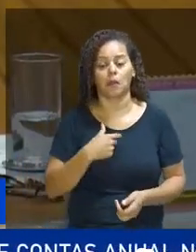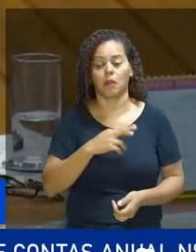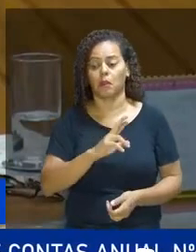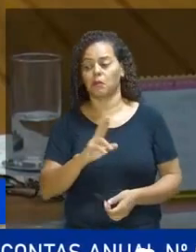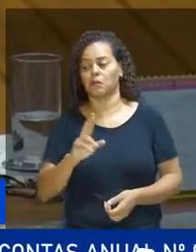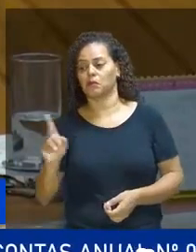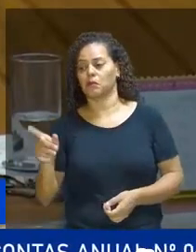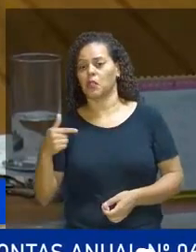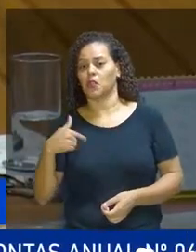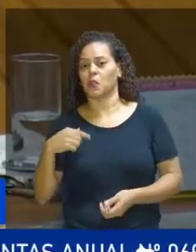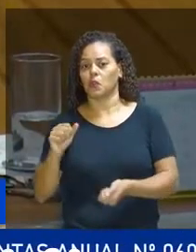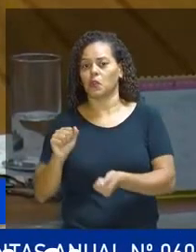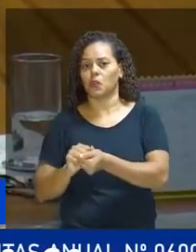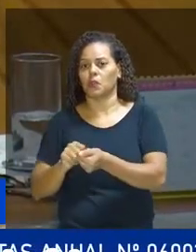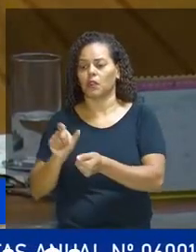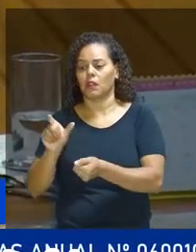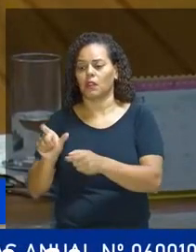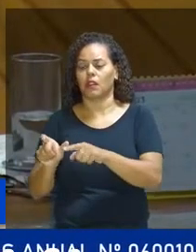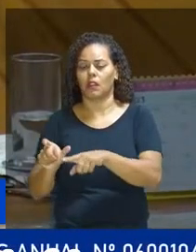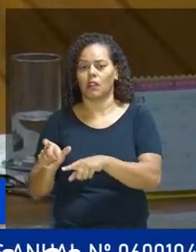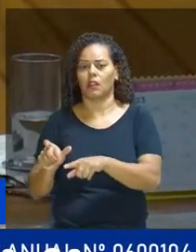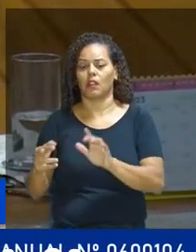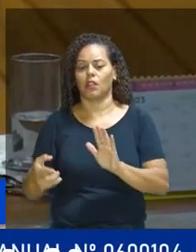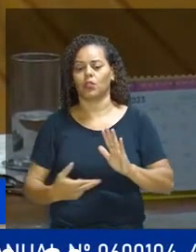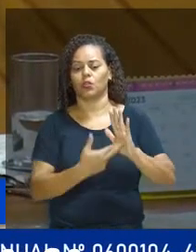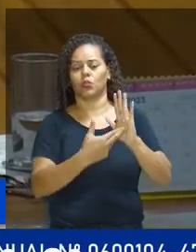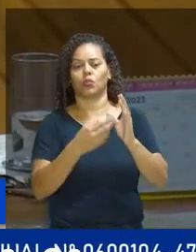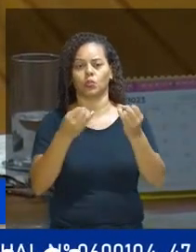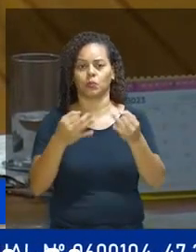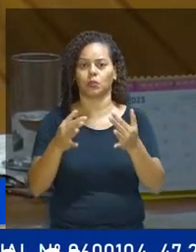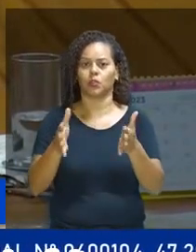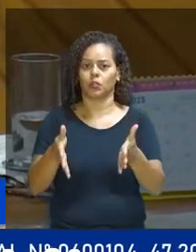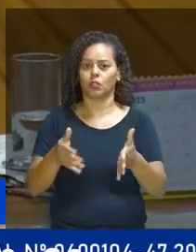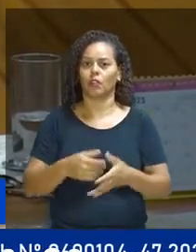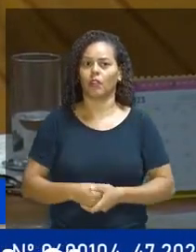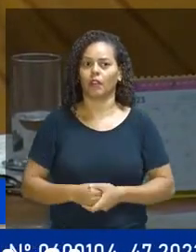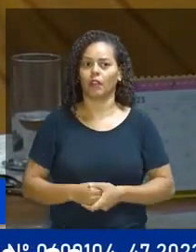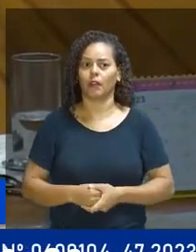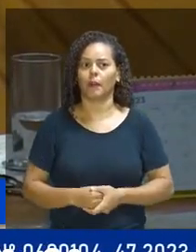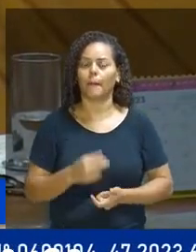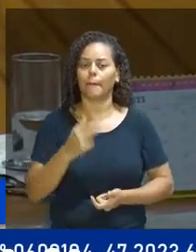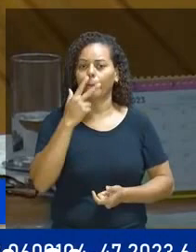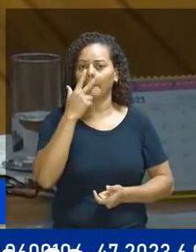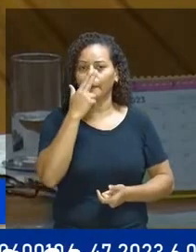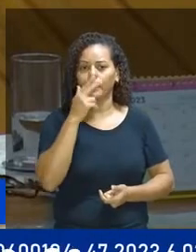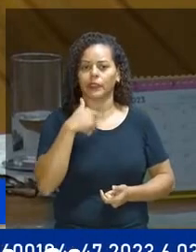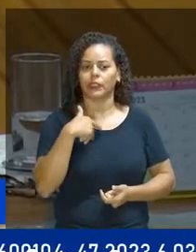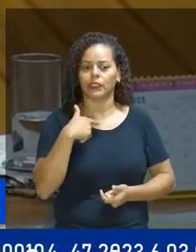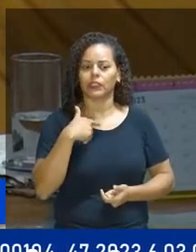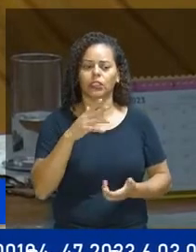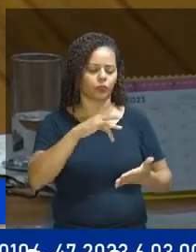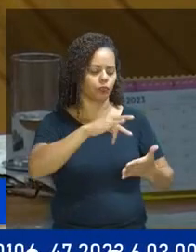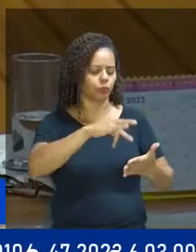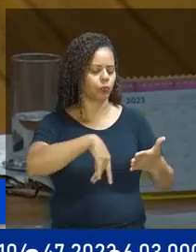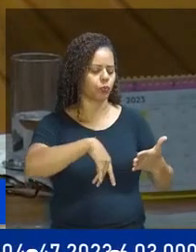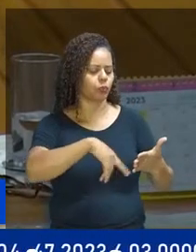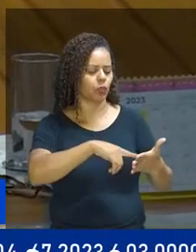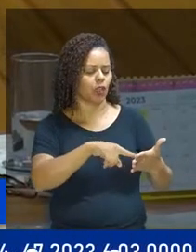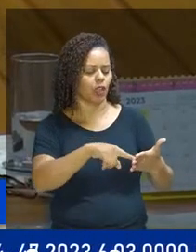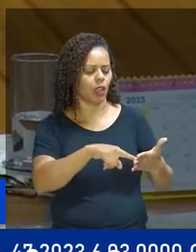relatora com essa explicação, não é? Porque, de fato, como ficou subjúdice, depois foi utilizado o